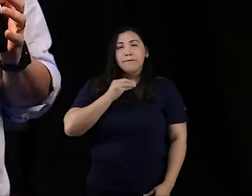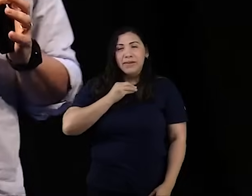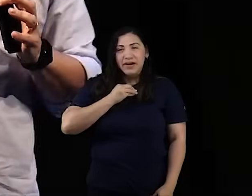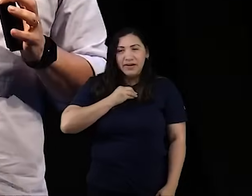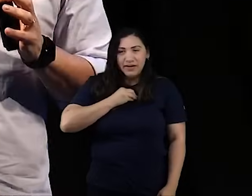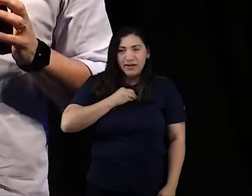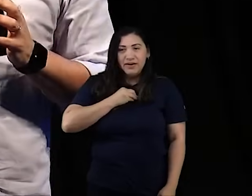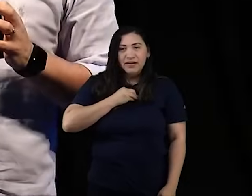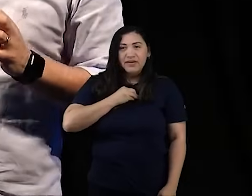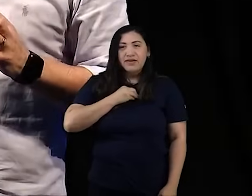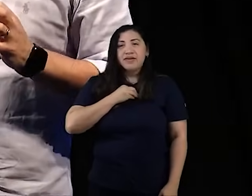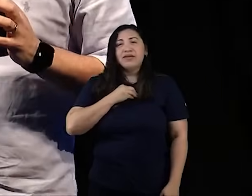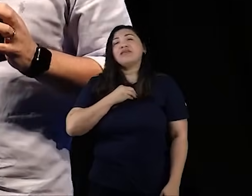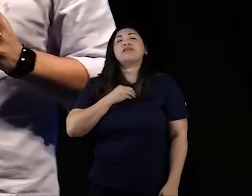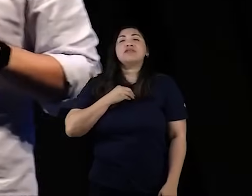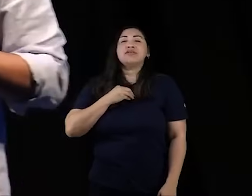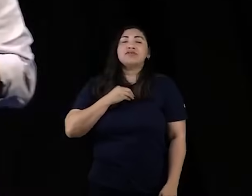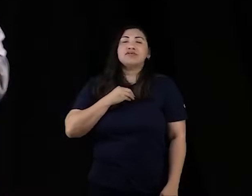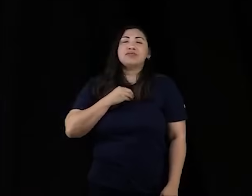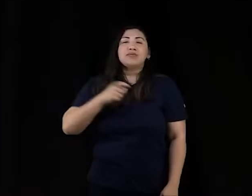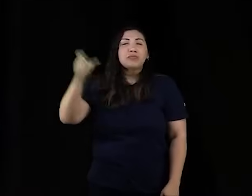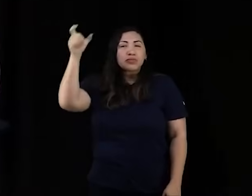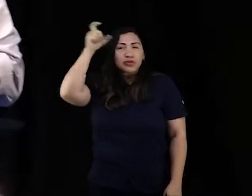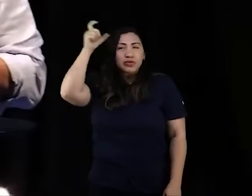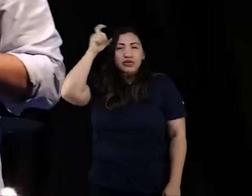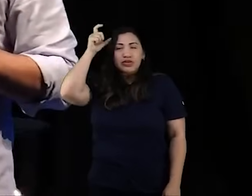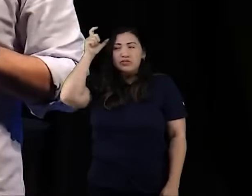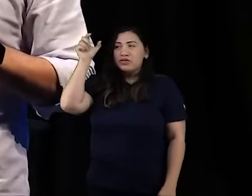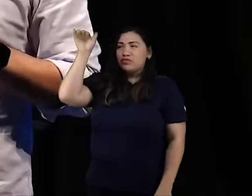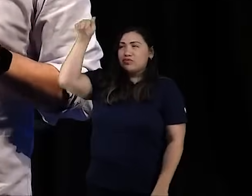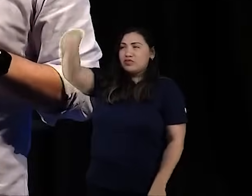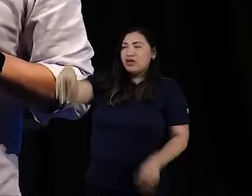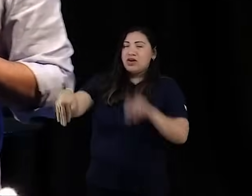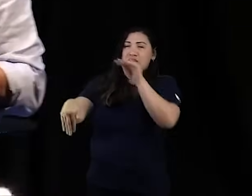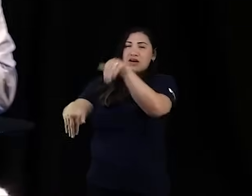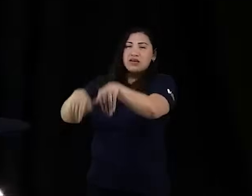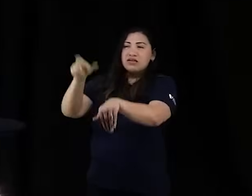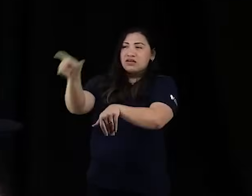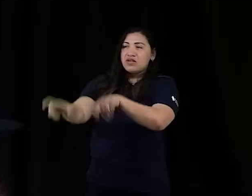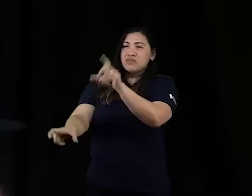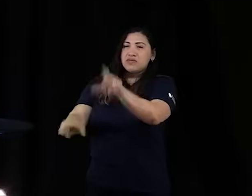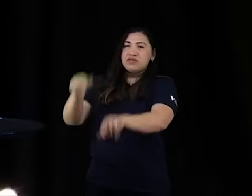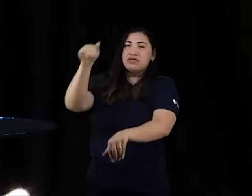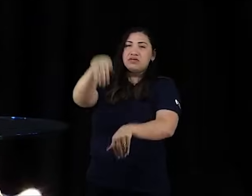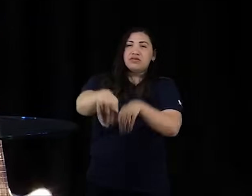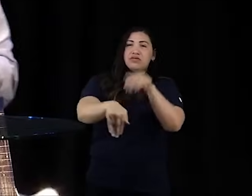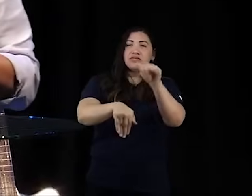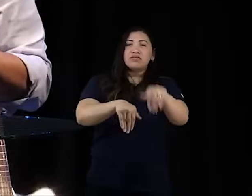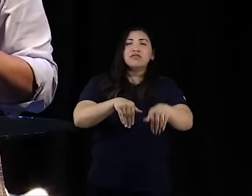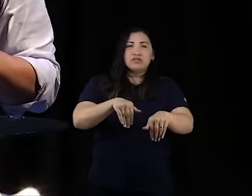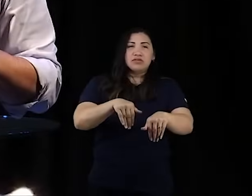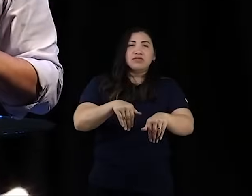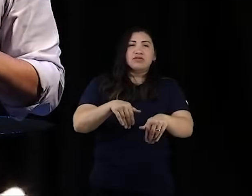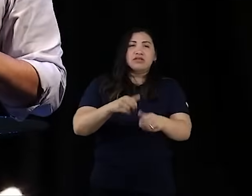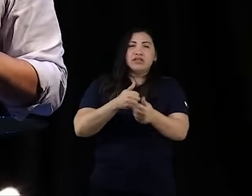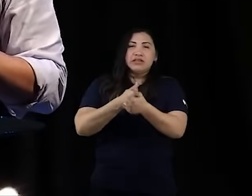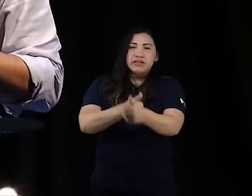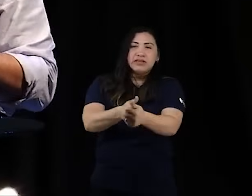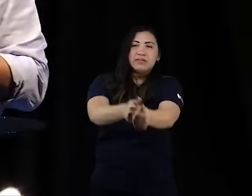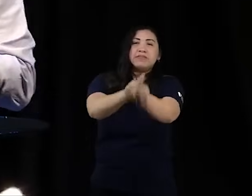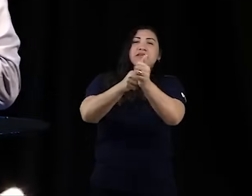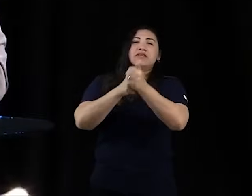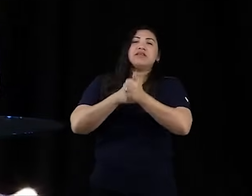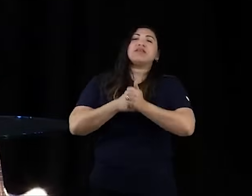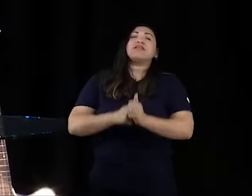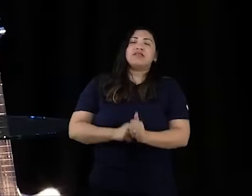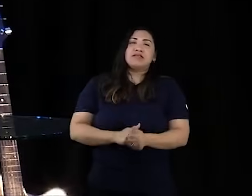construção para que Satanás e seus demônios abriguem ou persigam ou explorem a vida de um ser humano nós